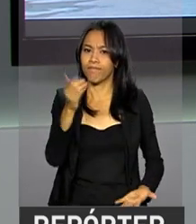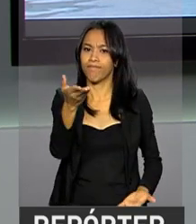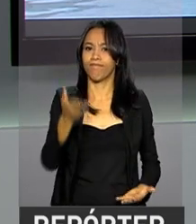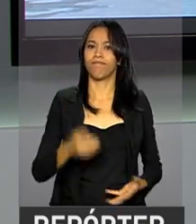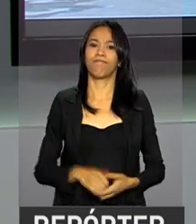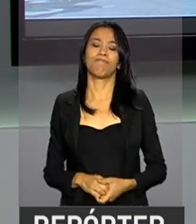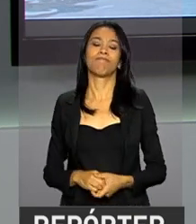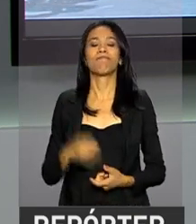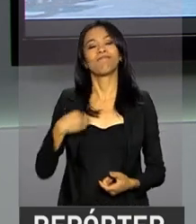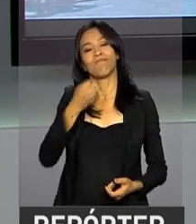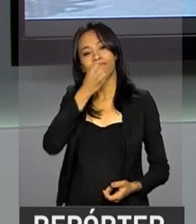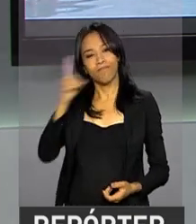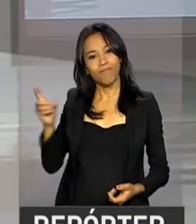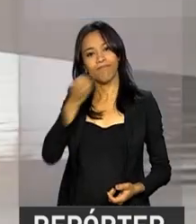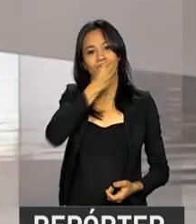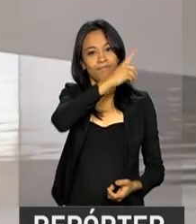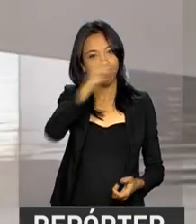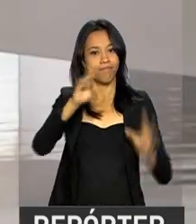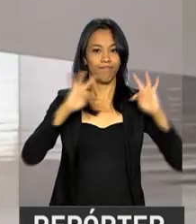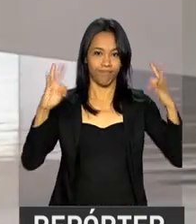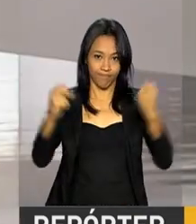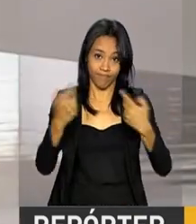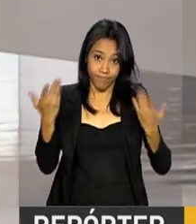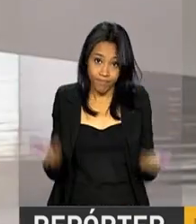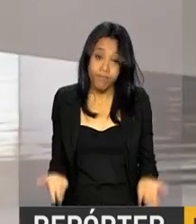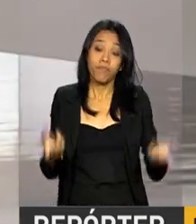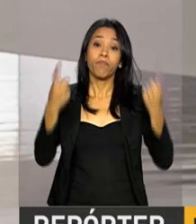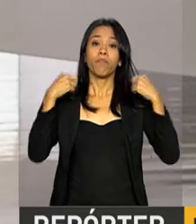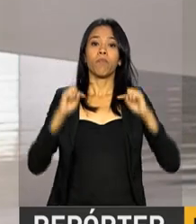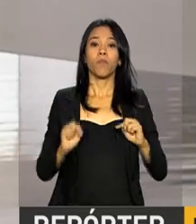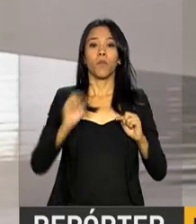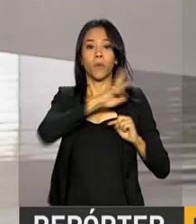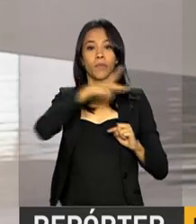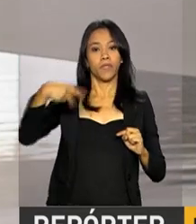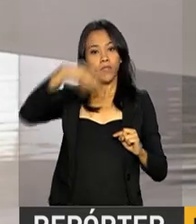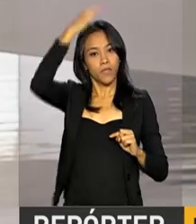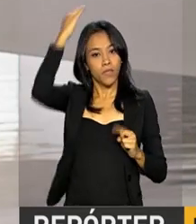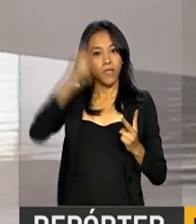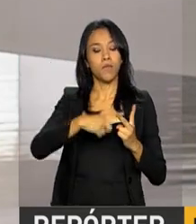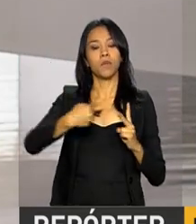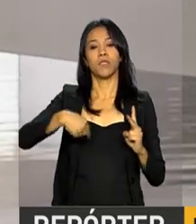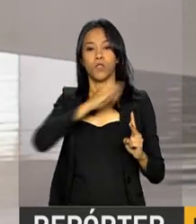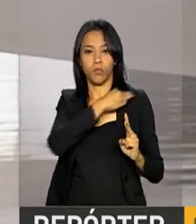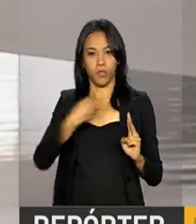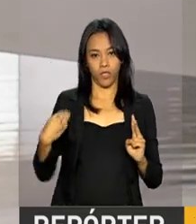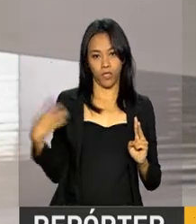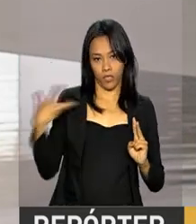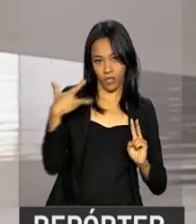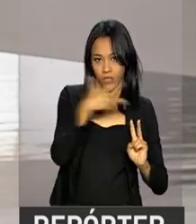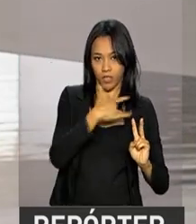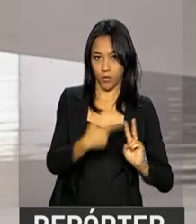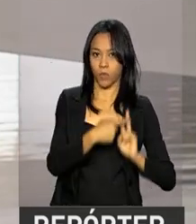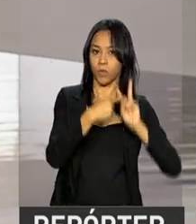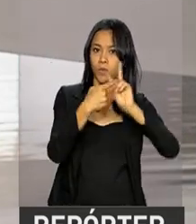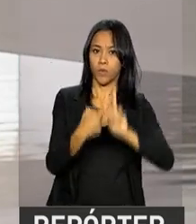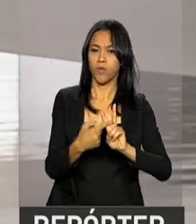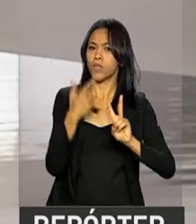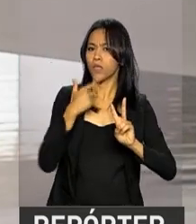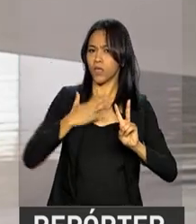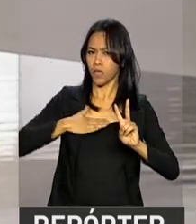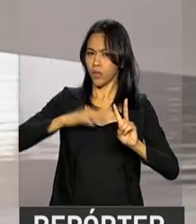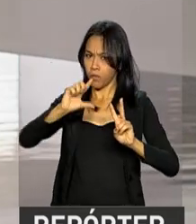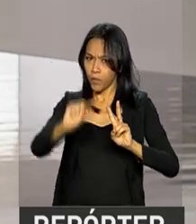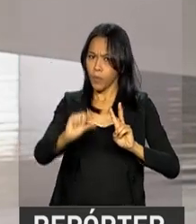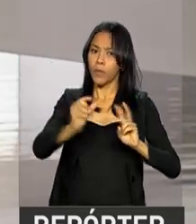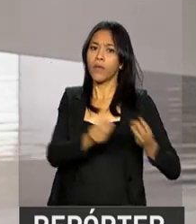bom dia jaime bom dia todos olha já que o presidente michel temer eo ministro da saúde ricardo barros entregam em instantes